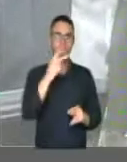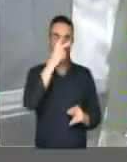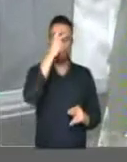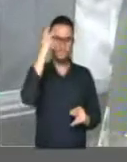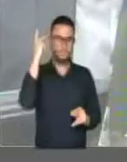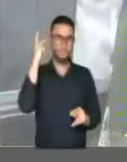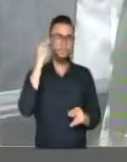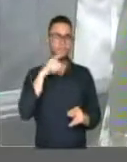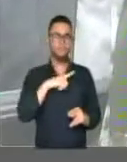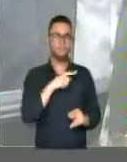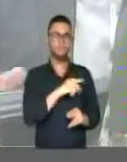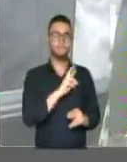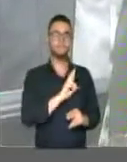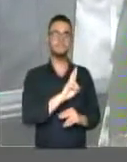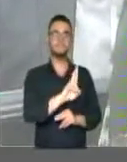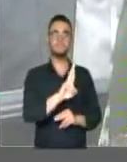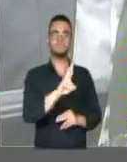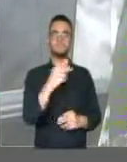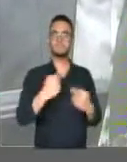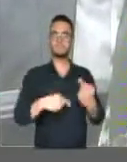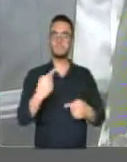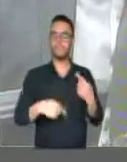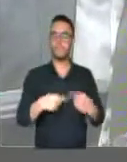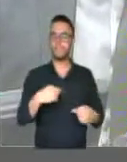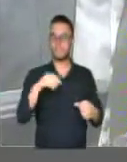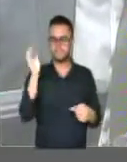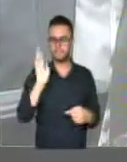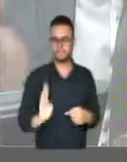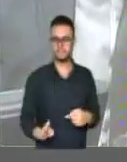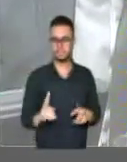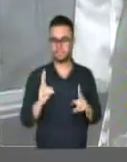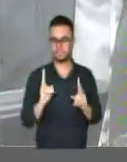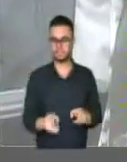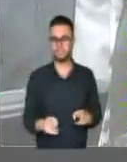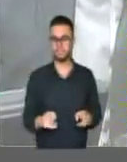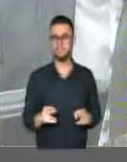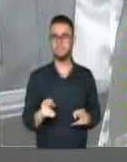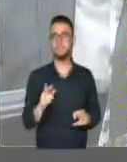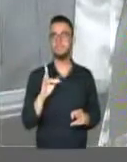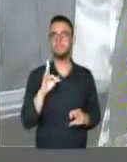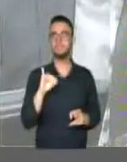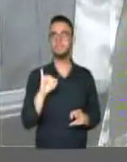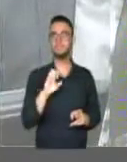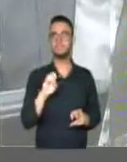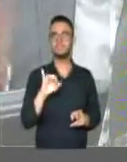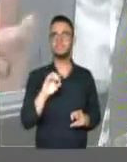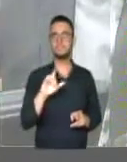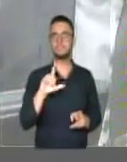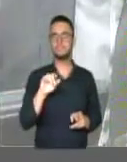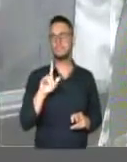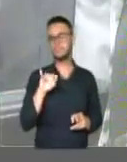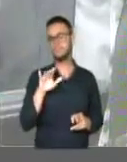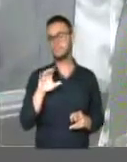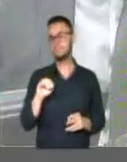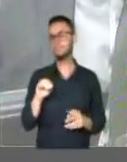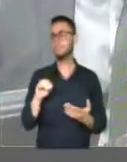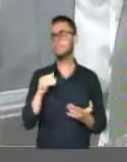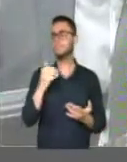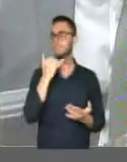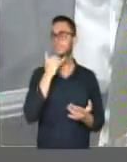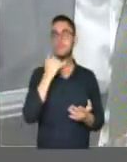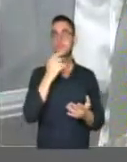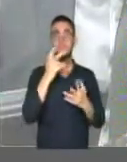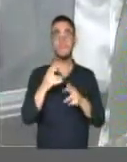considerados na representação política brasileira como fisiológicos, como submissos ao